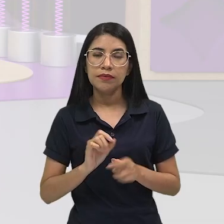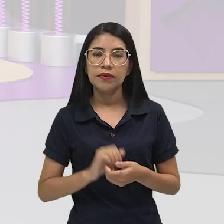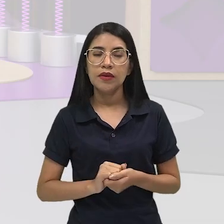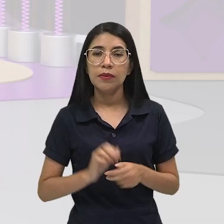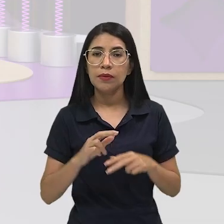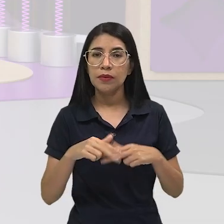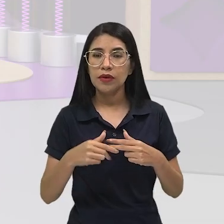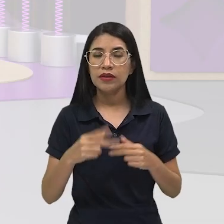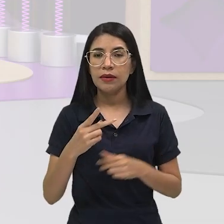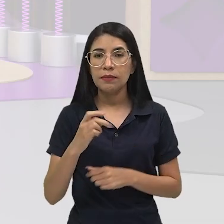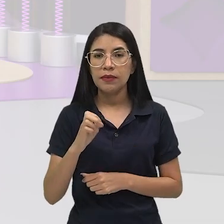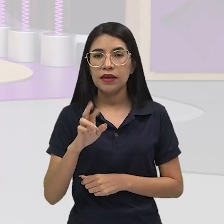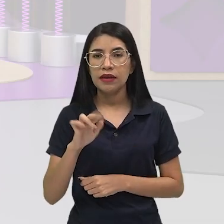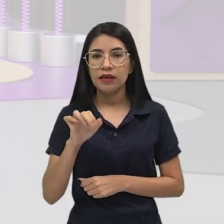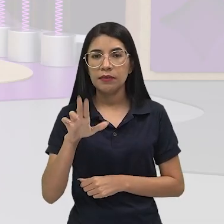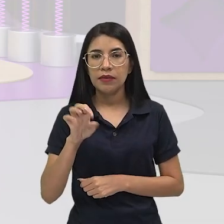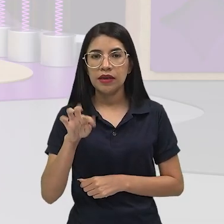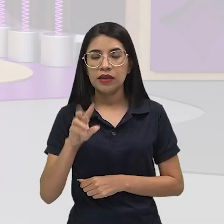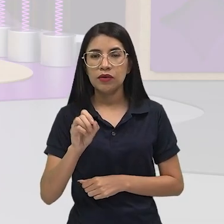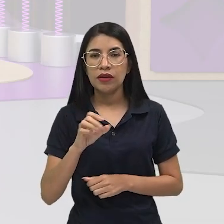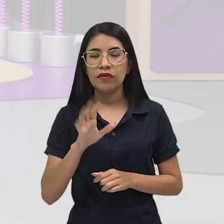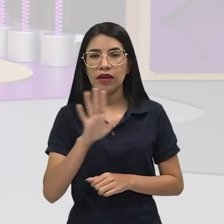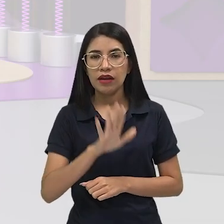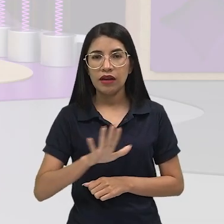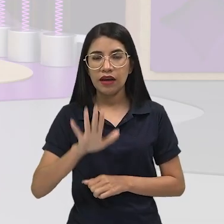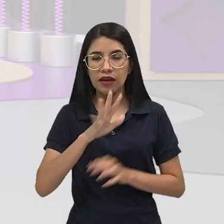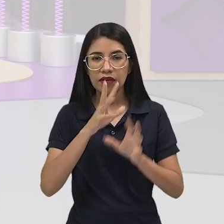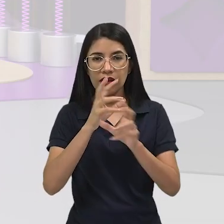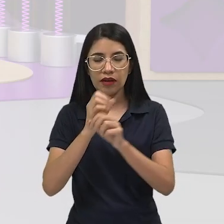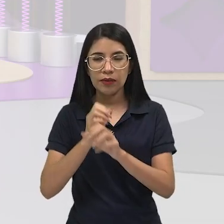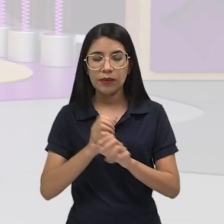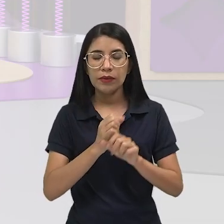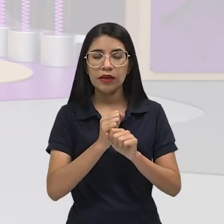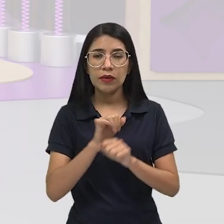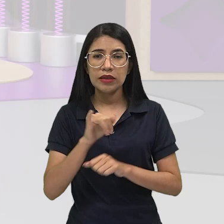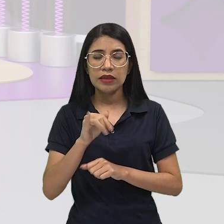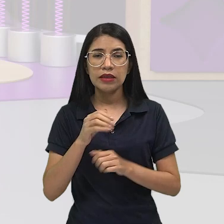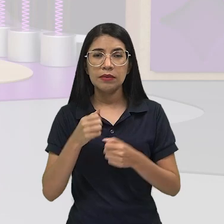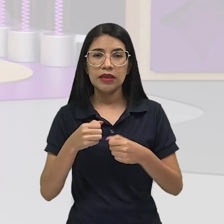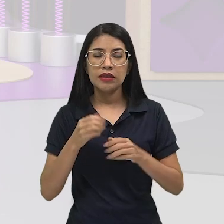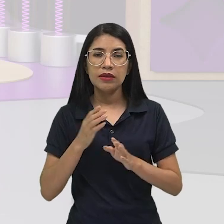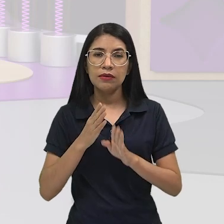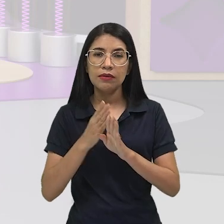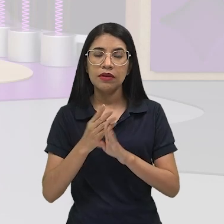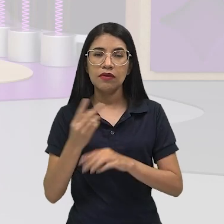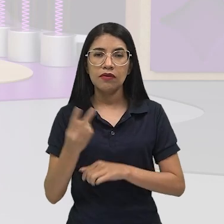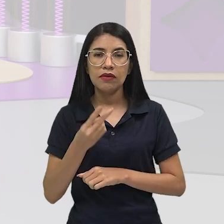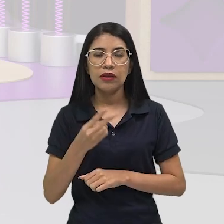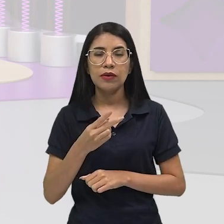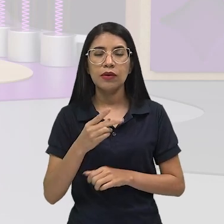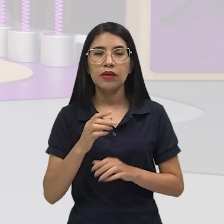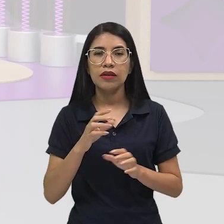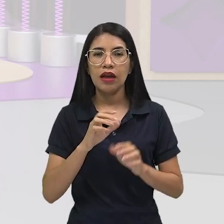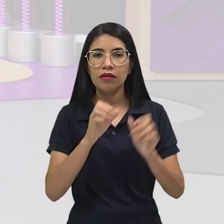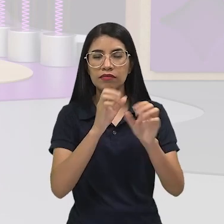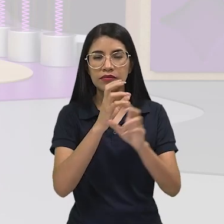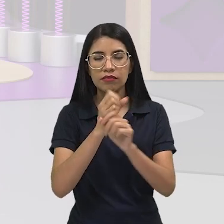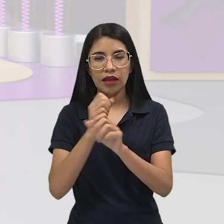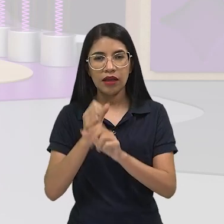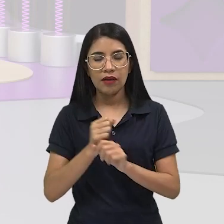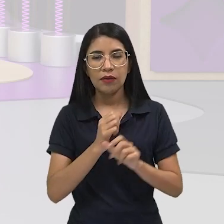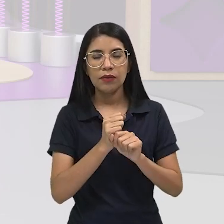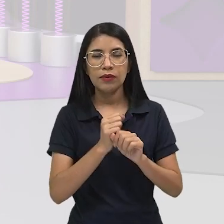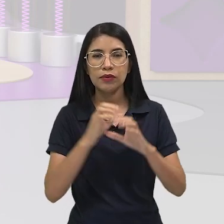também é chamado perímetro. Então, quando for solicitado para você, determine o perímetro